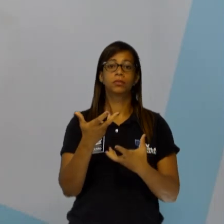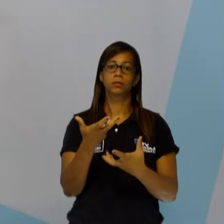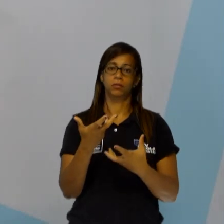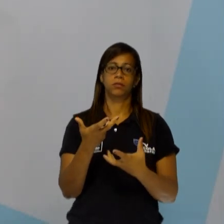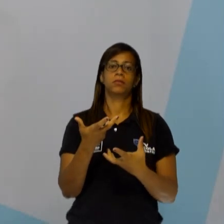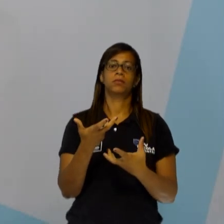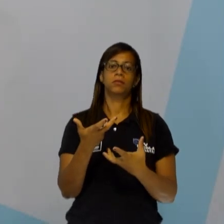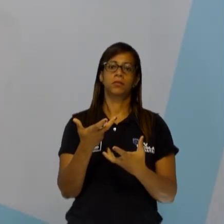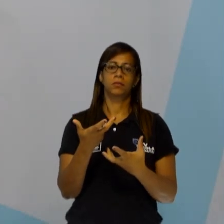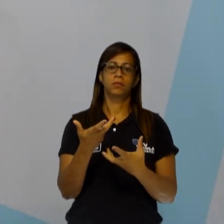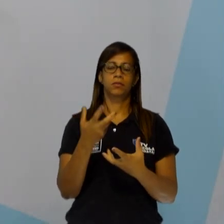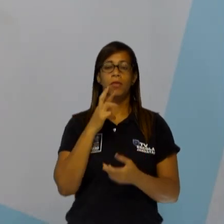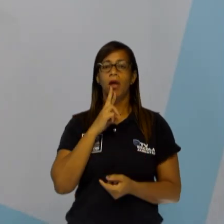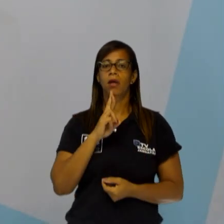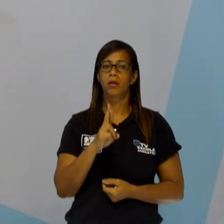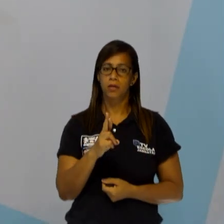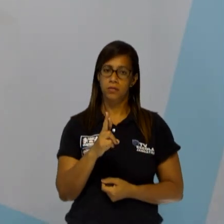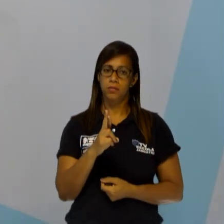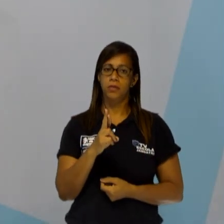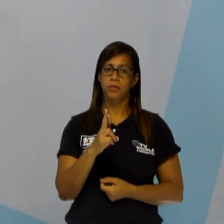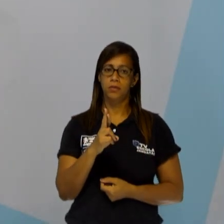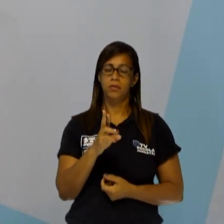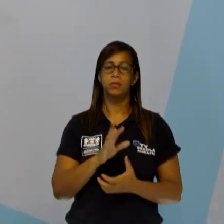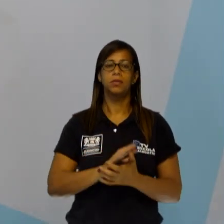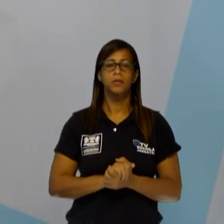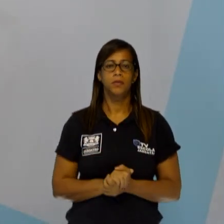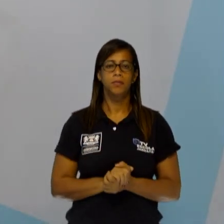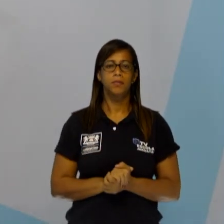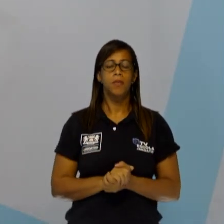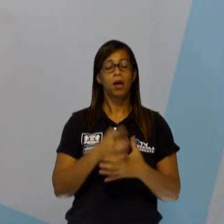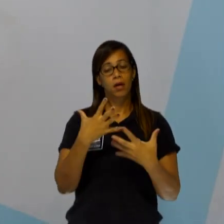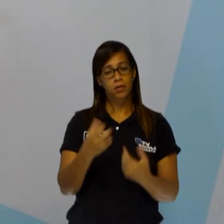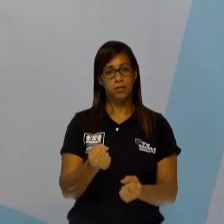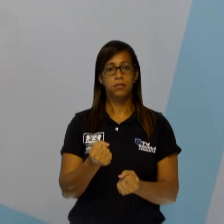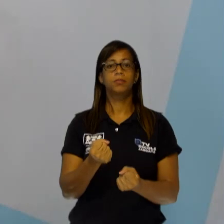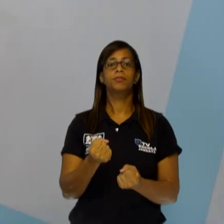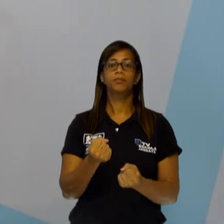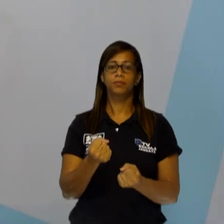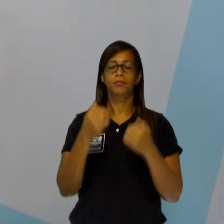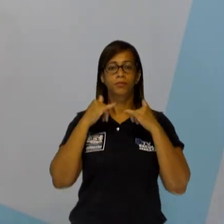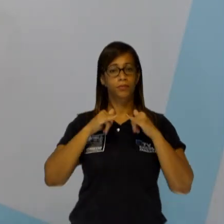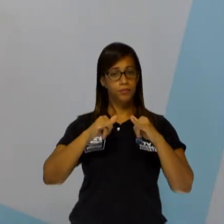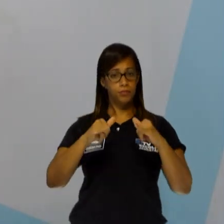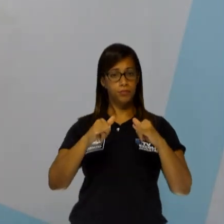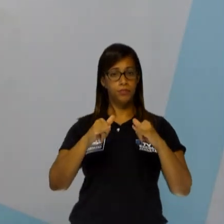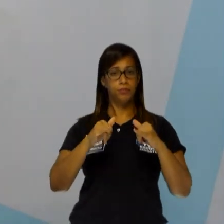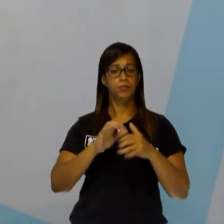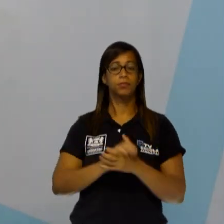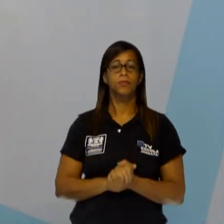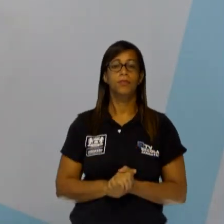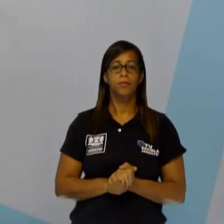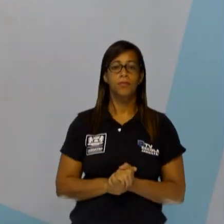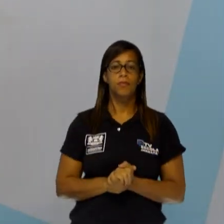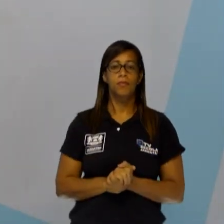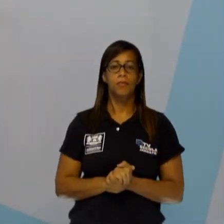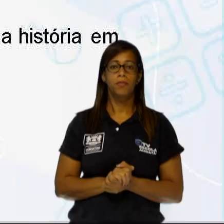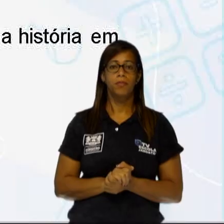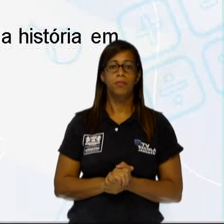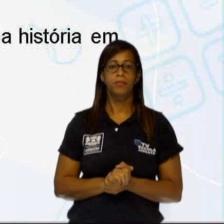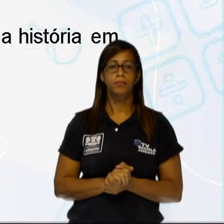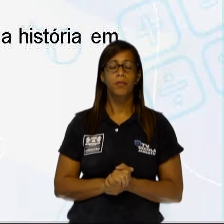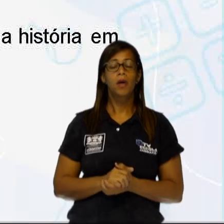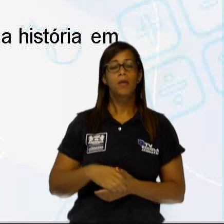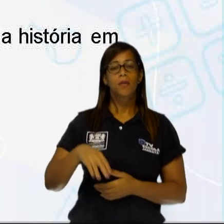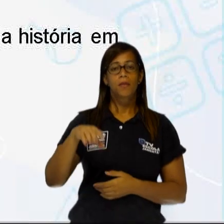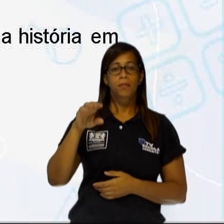o principal recurso para convencer o público-alvo, né, a aderir à campanha. Por isso que essa letra não é a nossa resposta. Na D, a